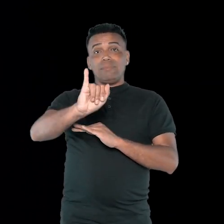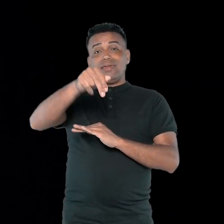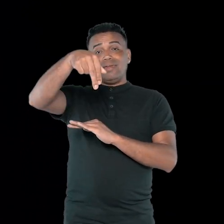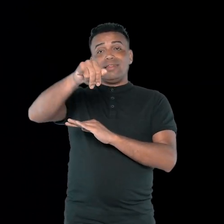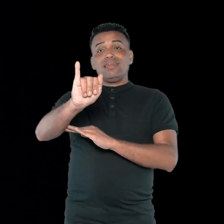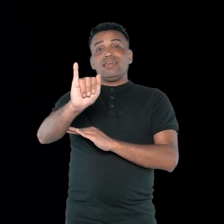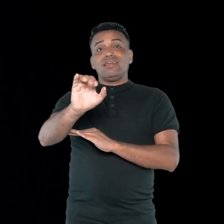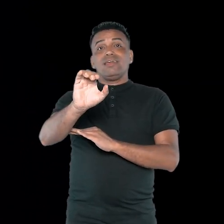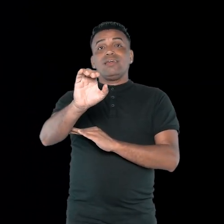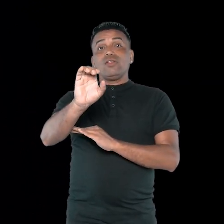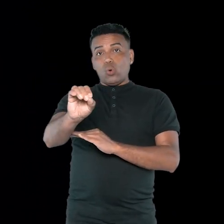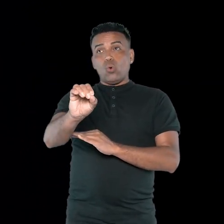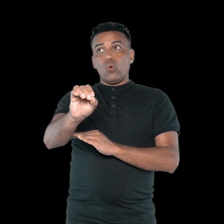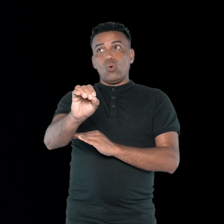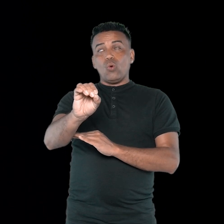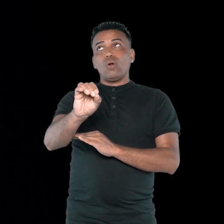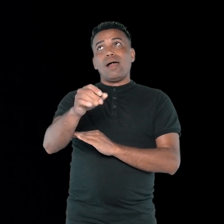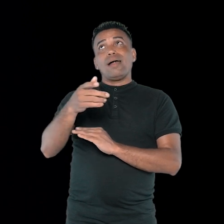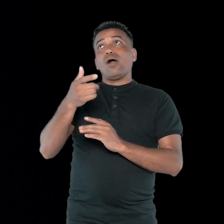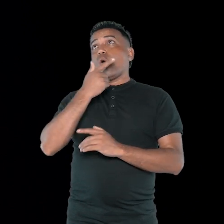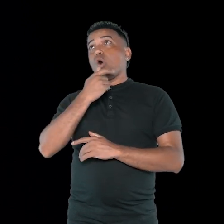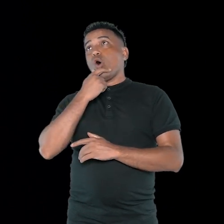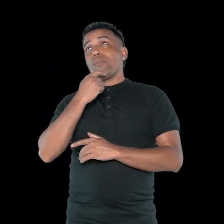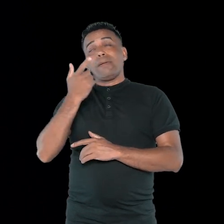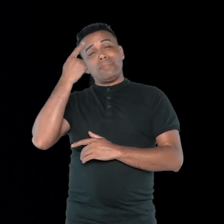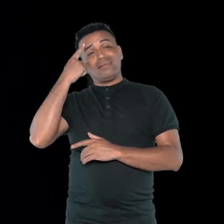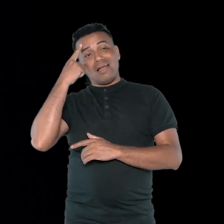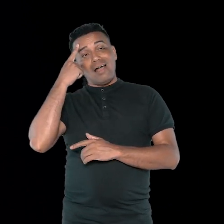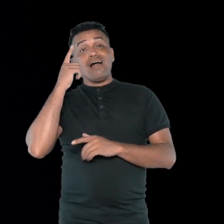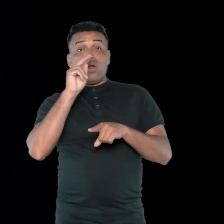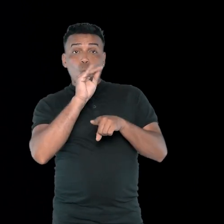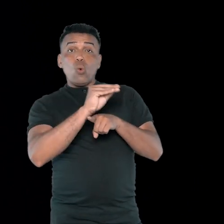difícil, inclusive, para que homens possam se pensar como possíveis cuidadores do outro.